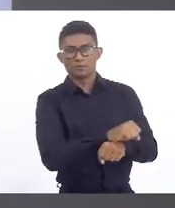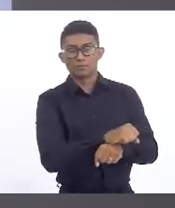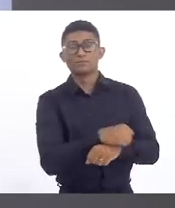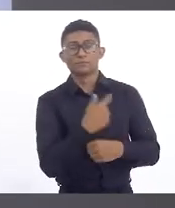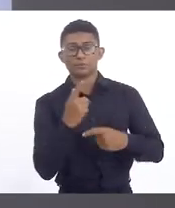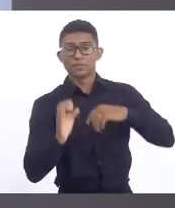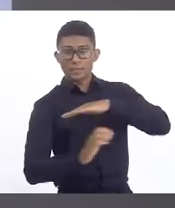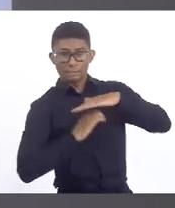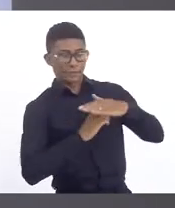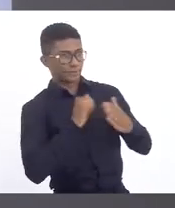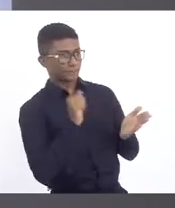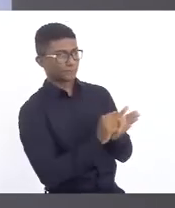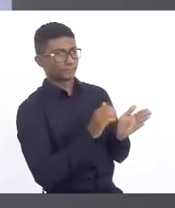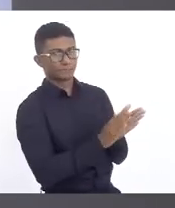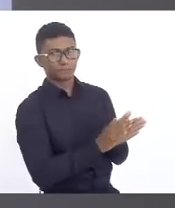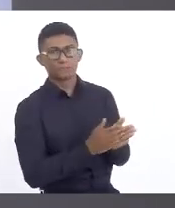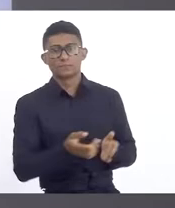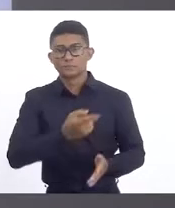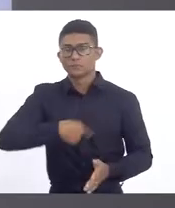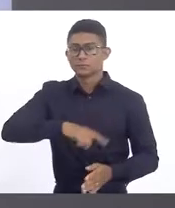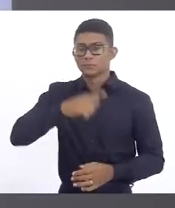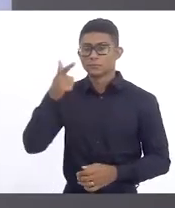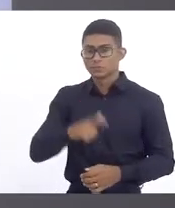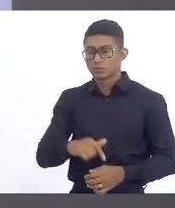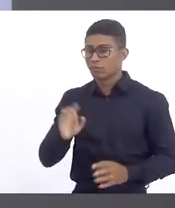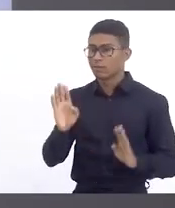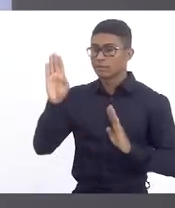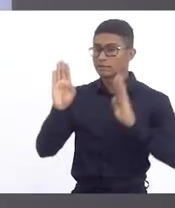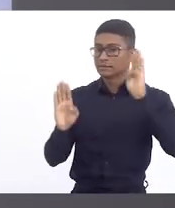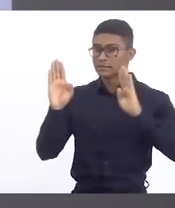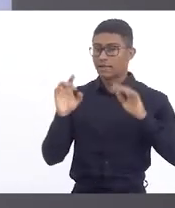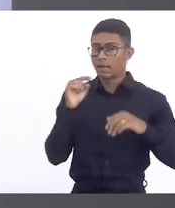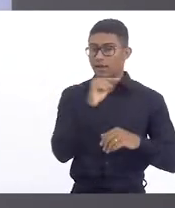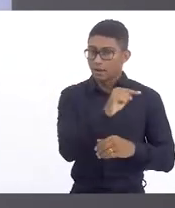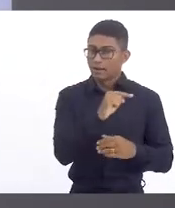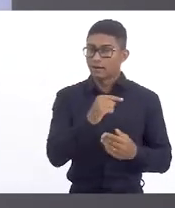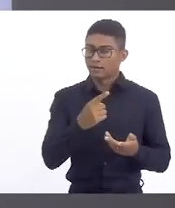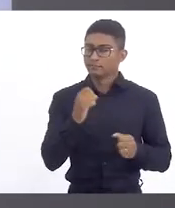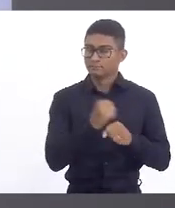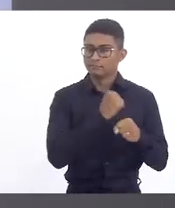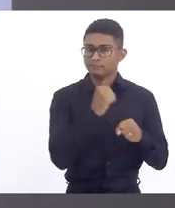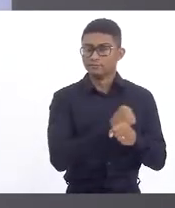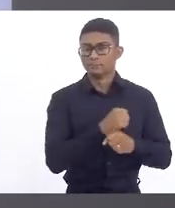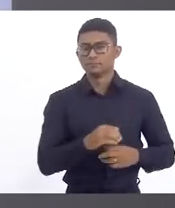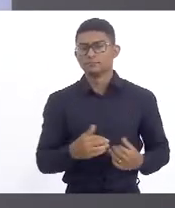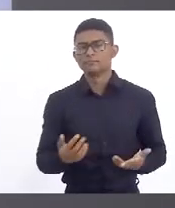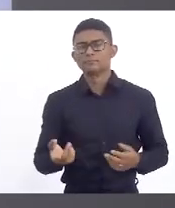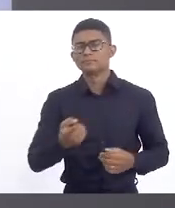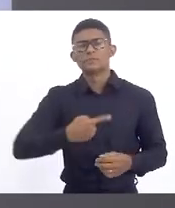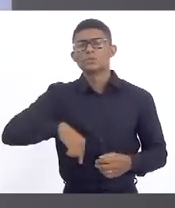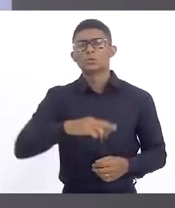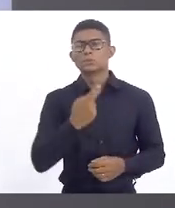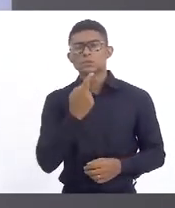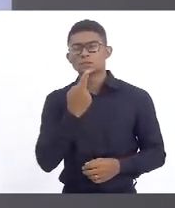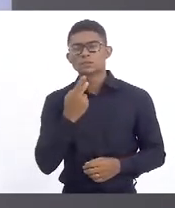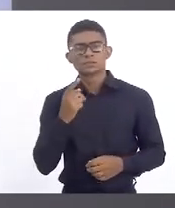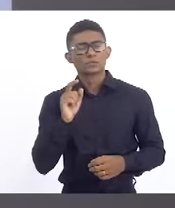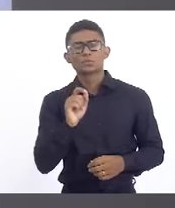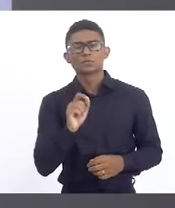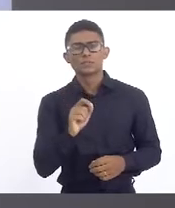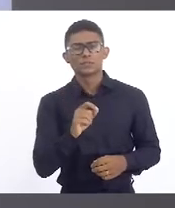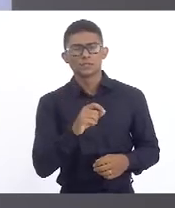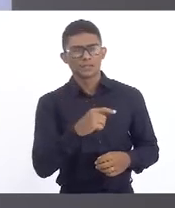a gente ia relicitar essa obra, estava preparada a relicitação. E também a gente chama de Nilópolis, abastecimento de Nilópolis, que é uma